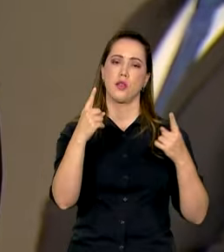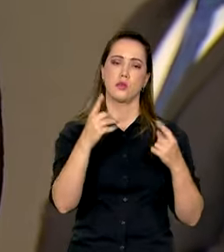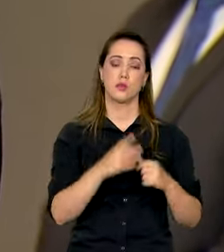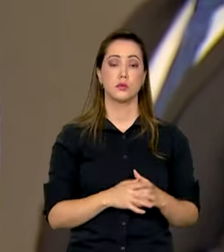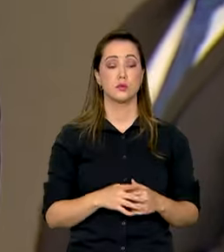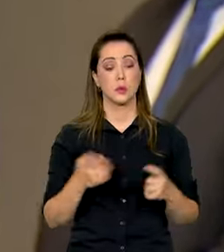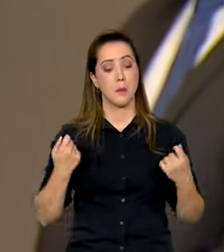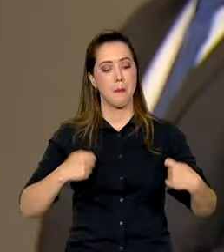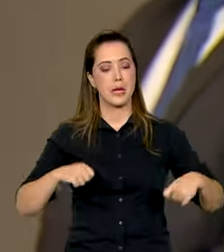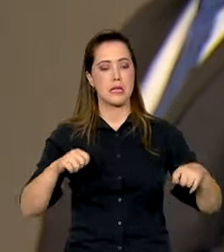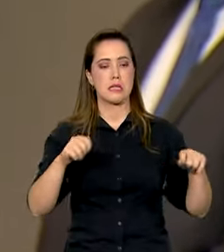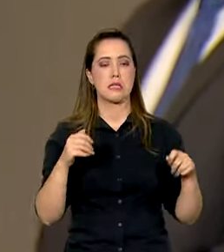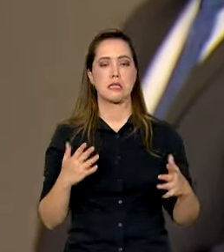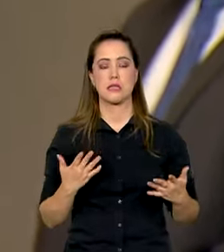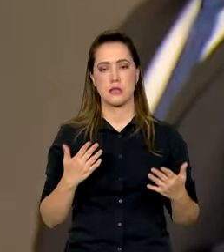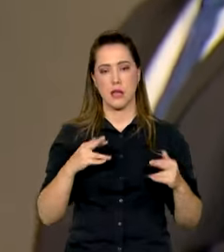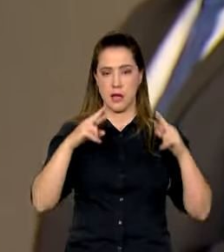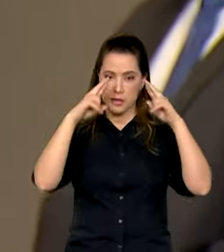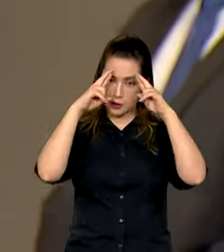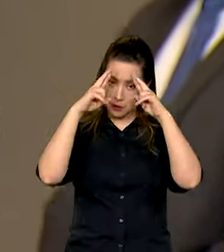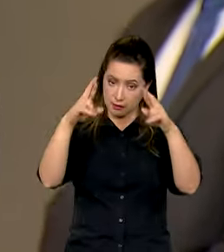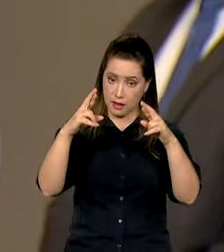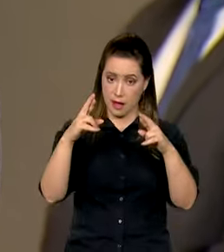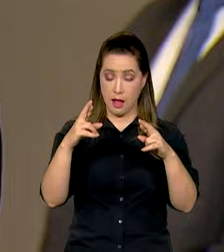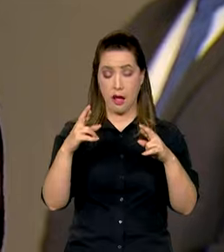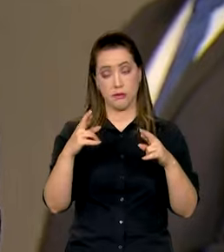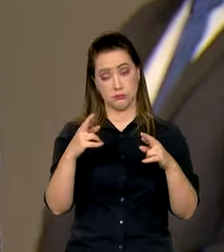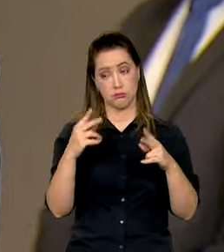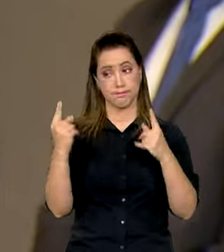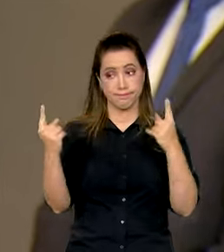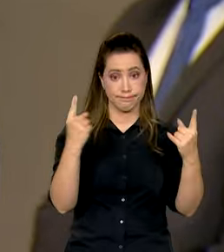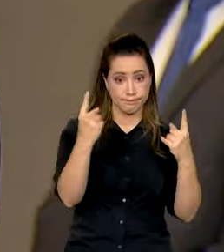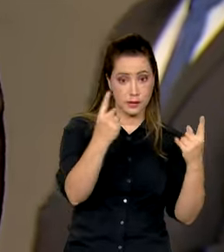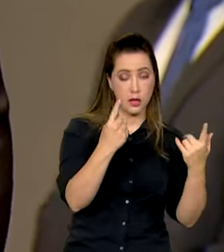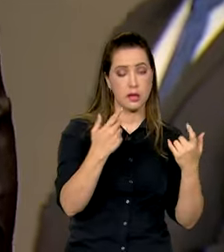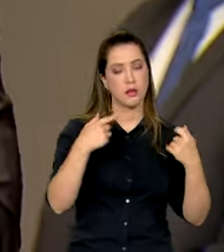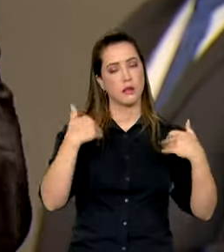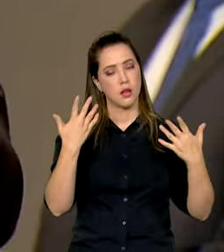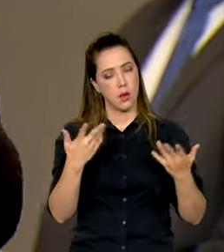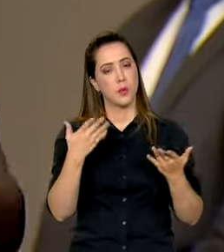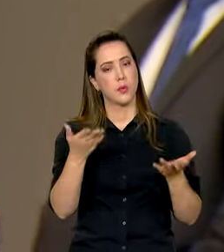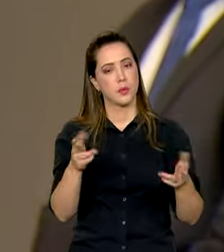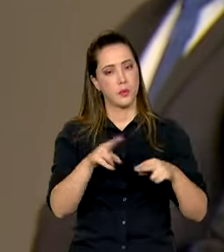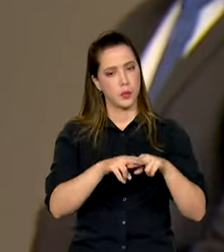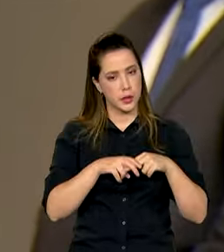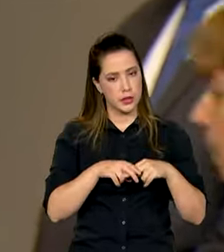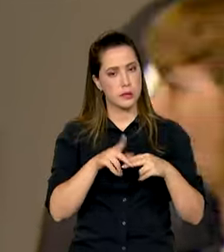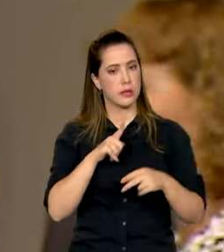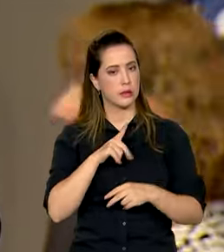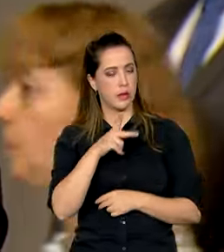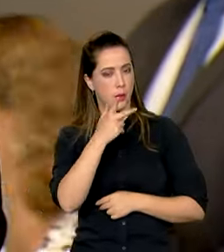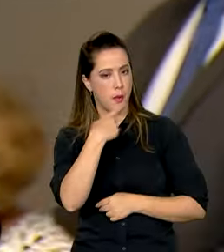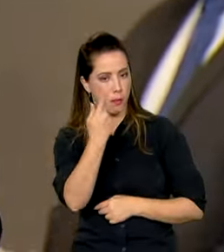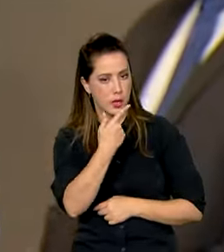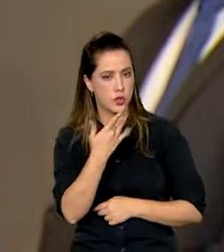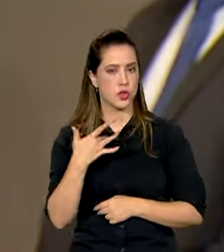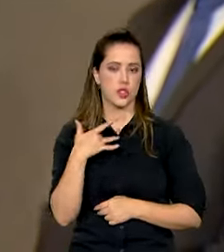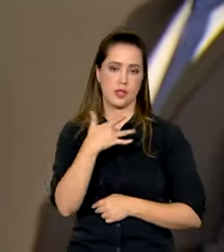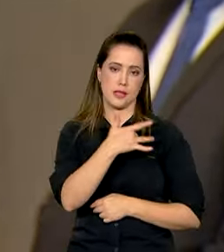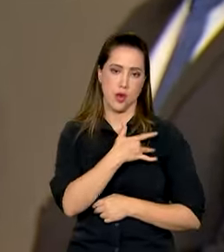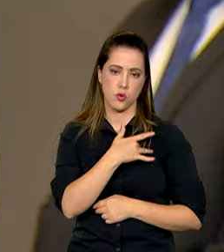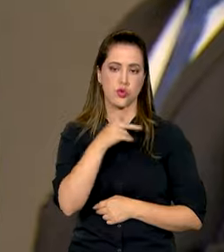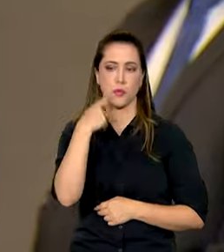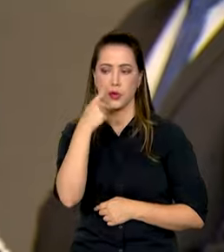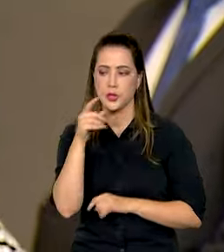ela é exercida até esbarrar na liberdade do outro. E para isso que existe uma política de saúde pública, para isso que existe uma política de